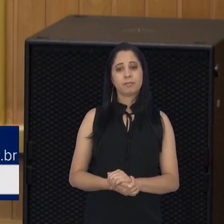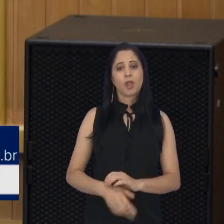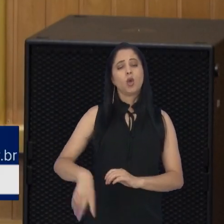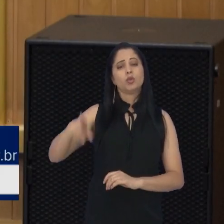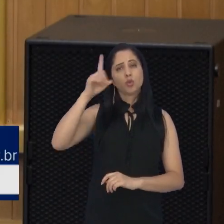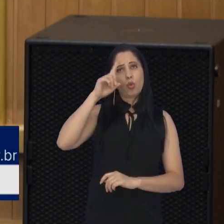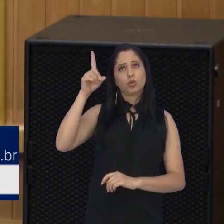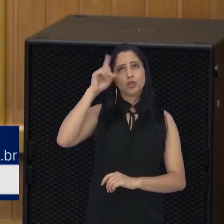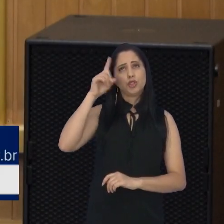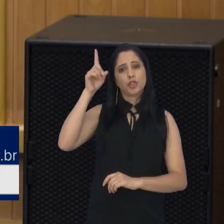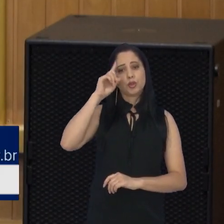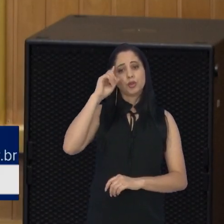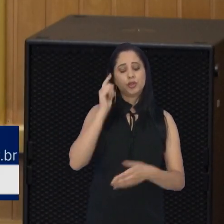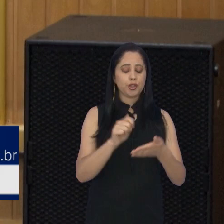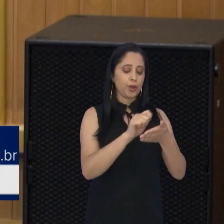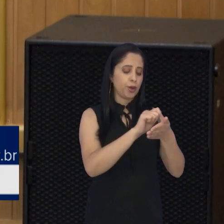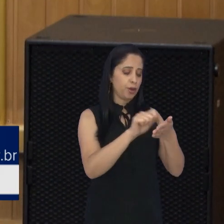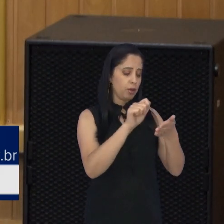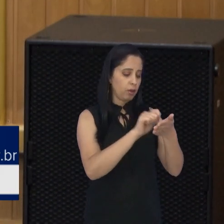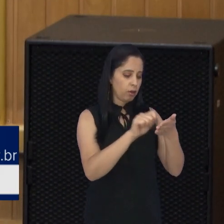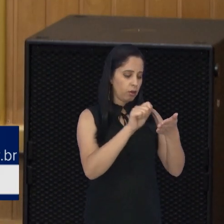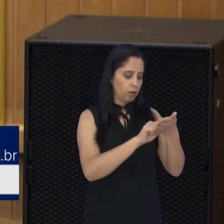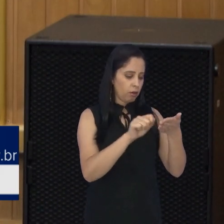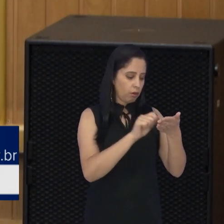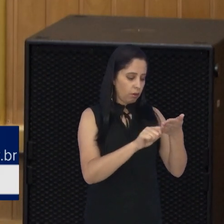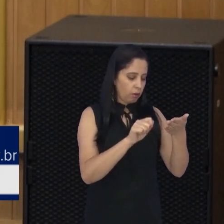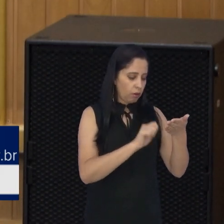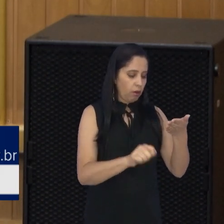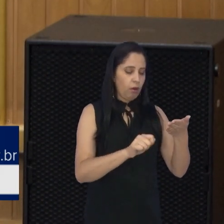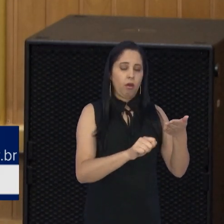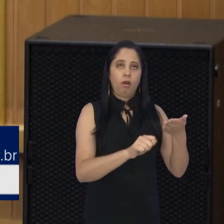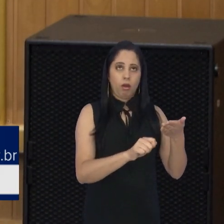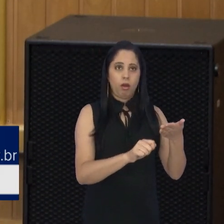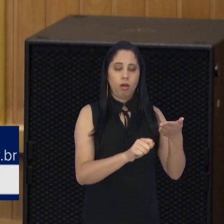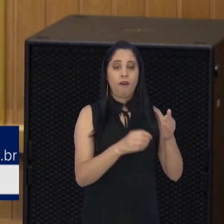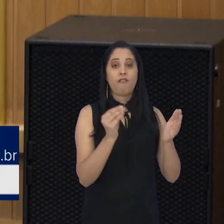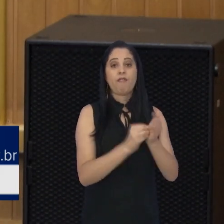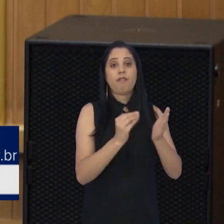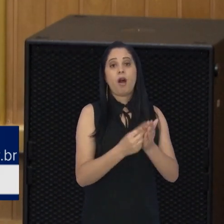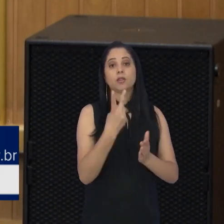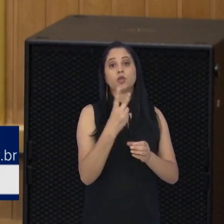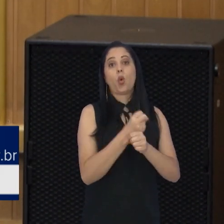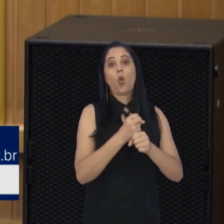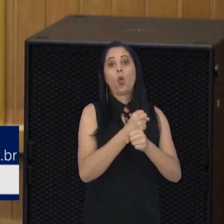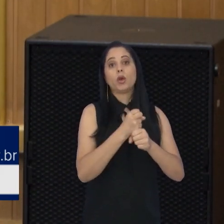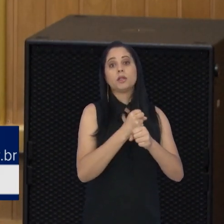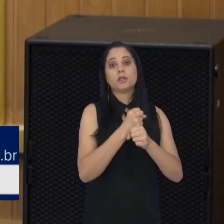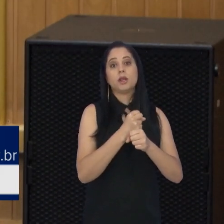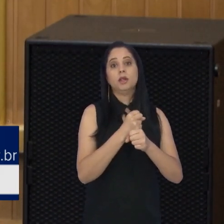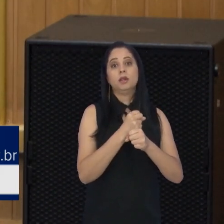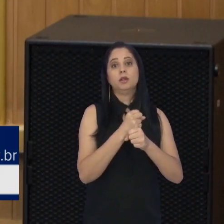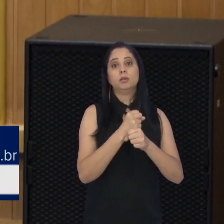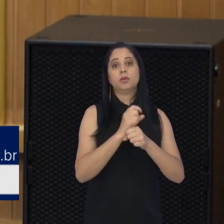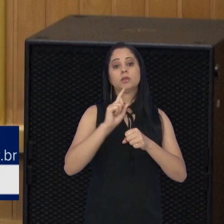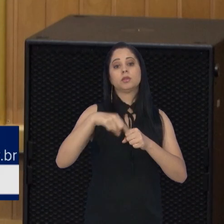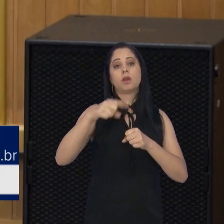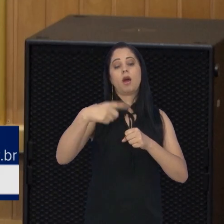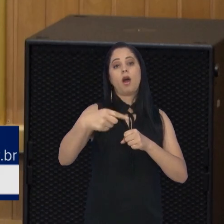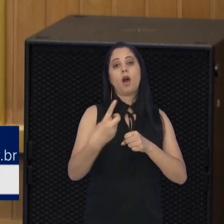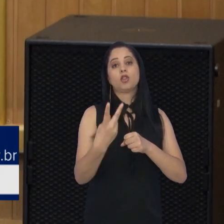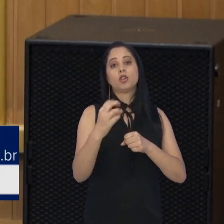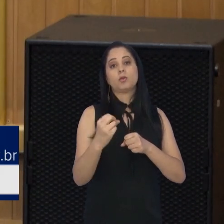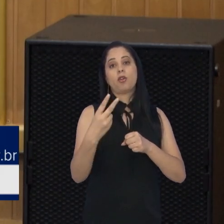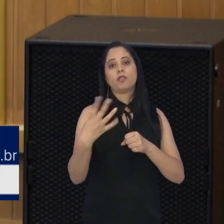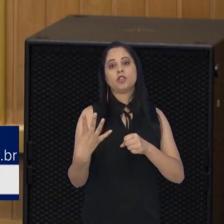eu risco na minha agenda um dia a menos. Faltam 2 anos para 2024 e 1 ano e 11 meses para a